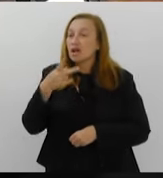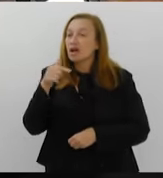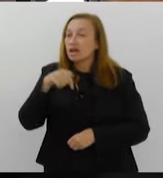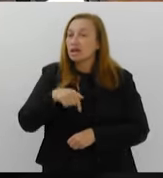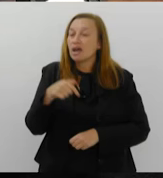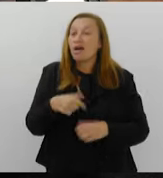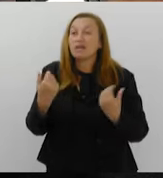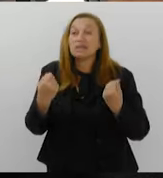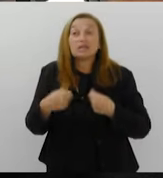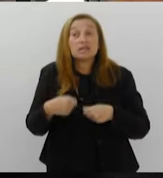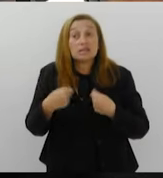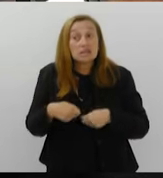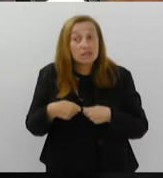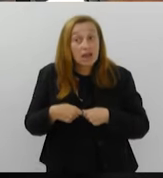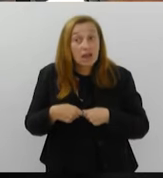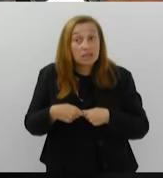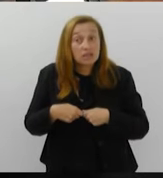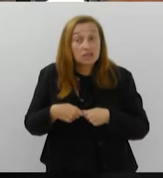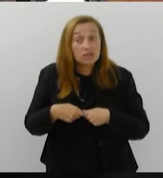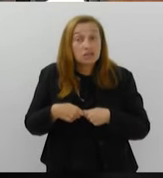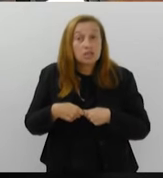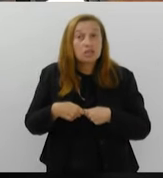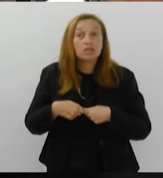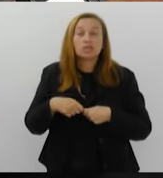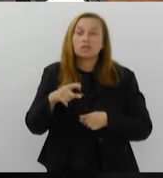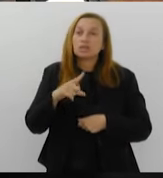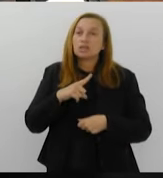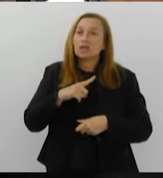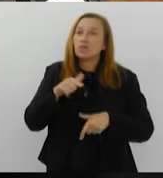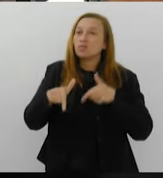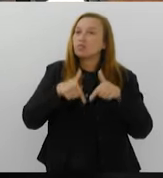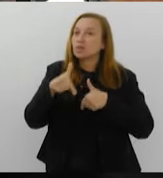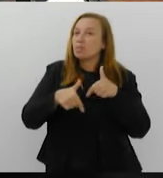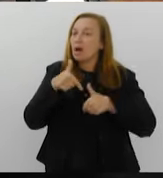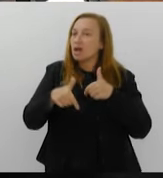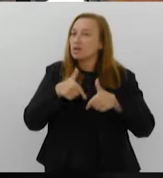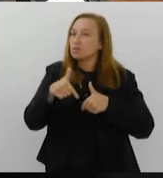a necessidade de que haja um trabalho